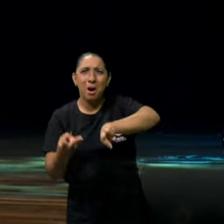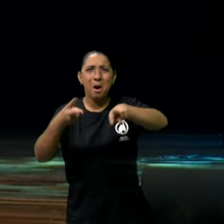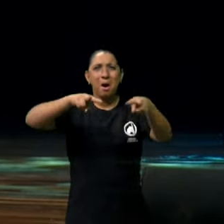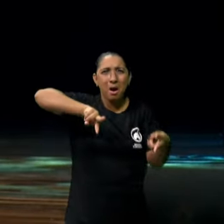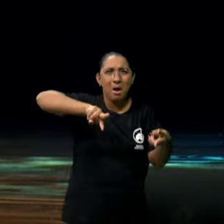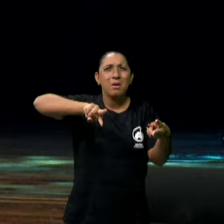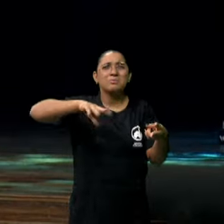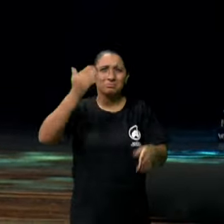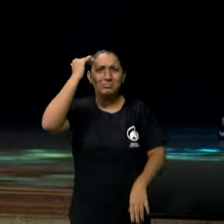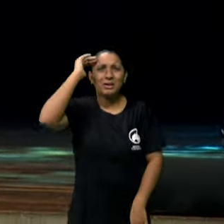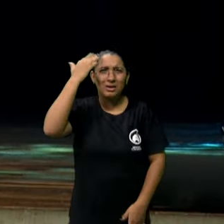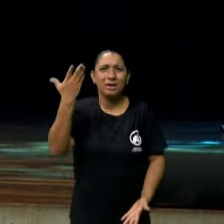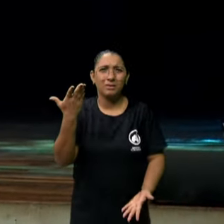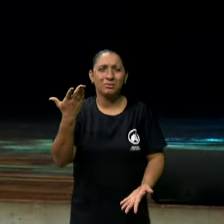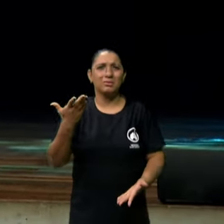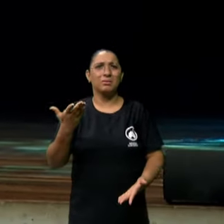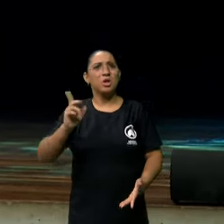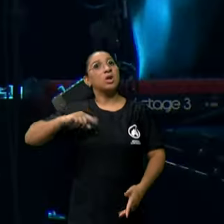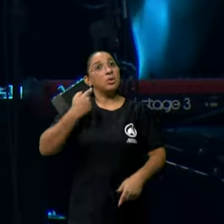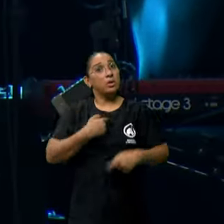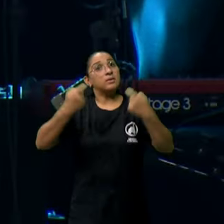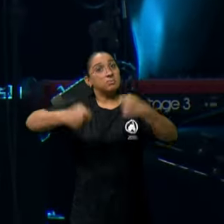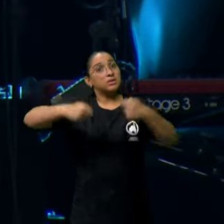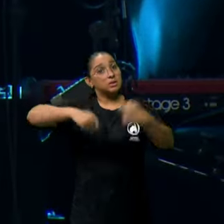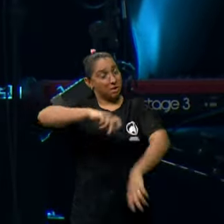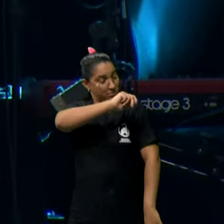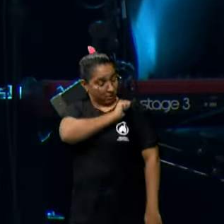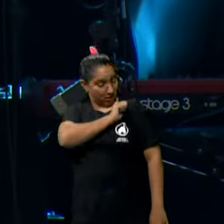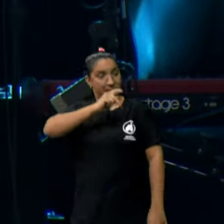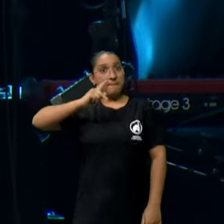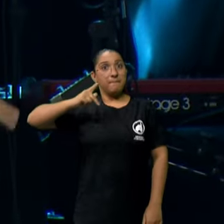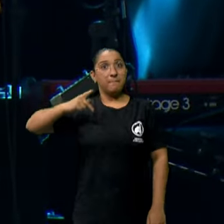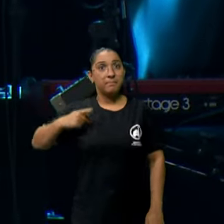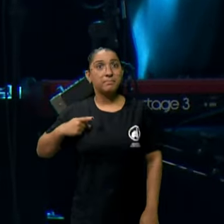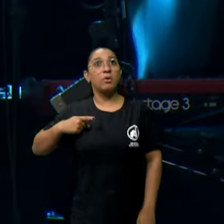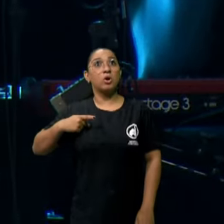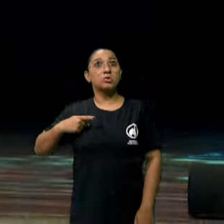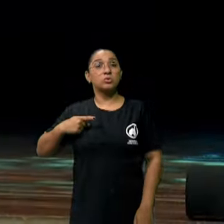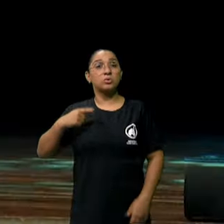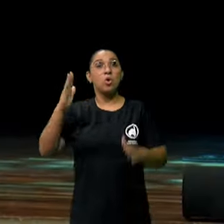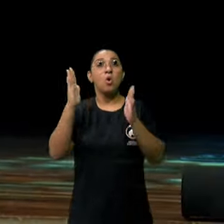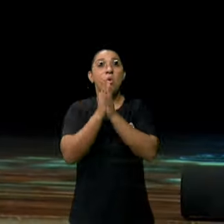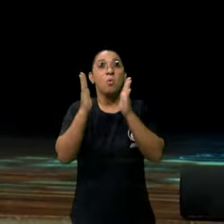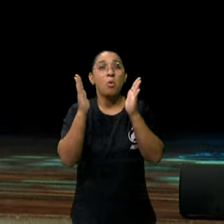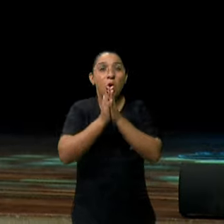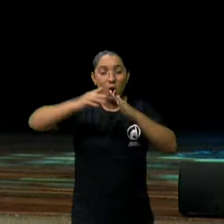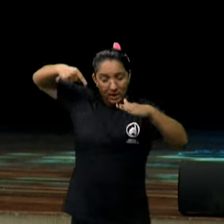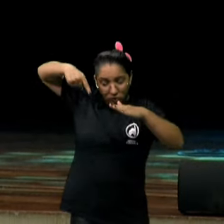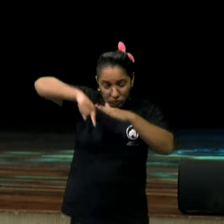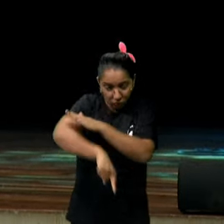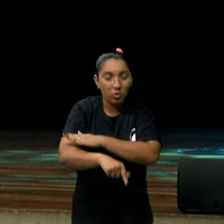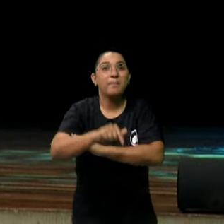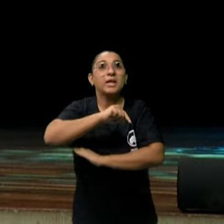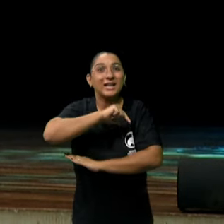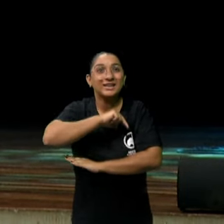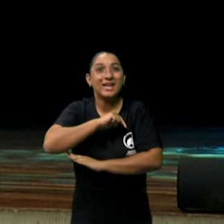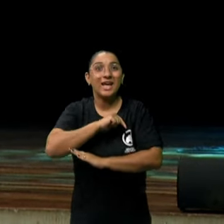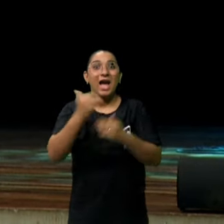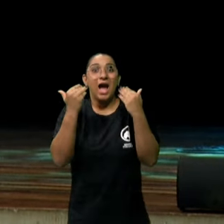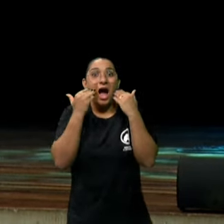precisamos que os apóstolos e se tem algo para suplicar vou suplicar aqui diante da autoridade de homens do Brasil